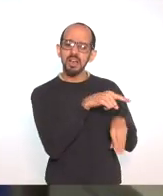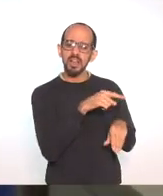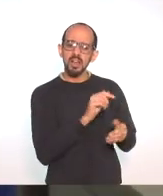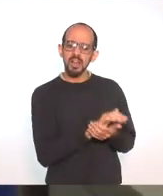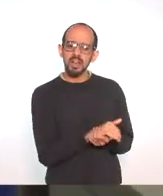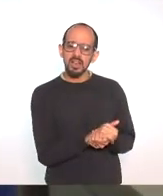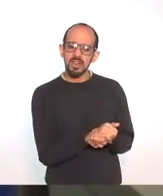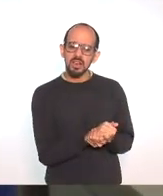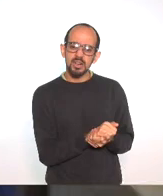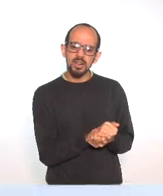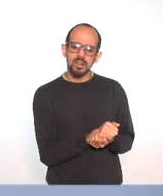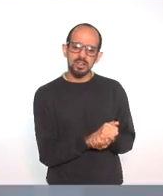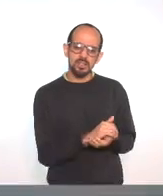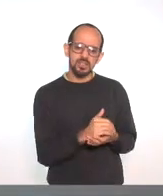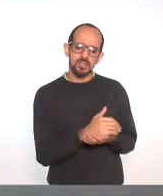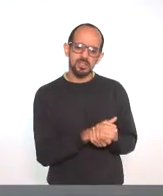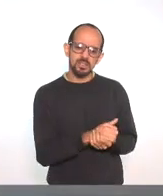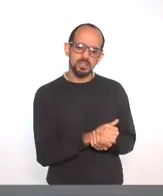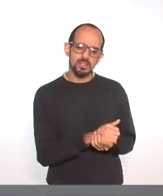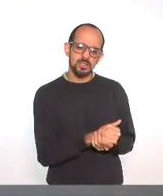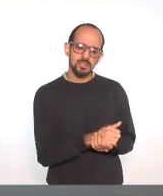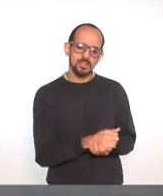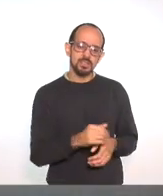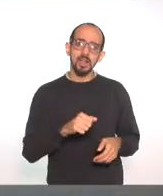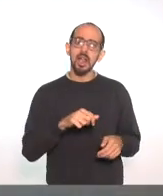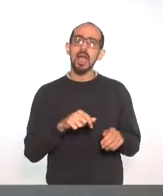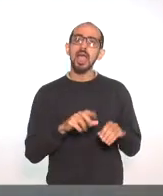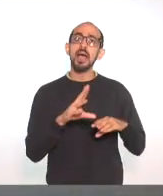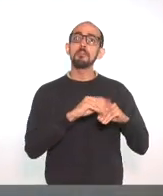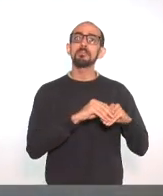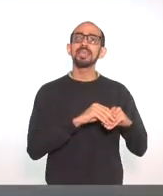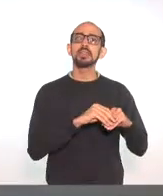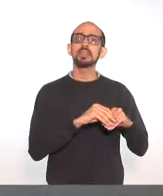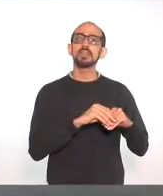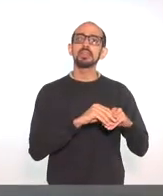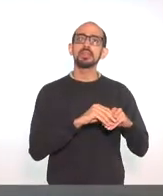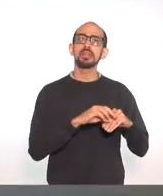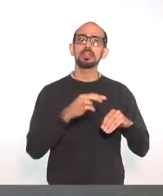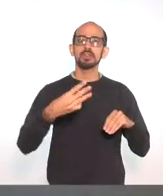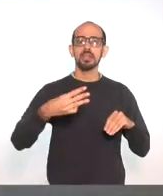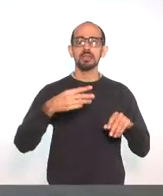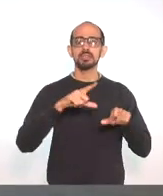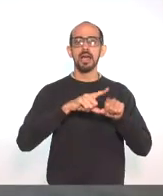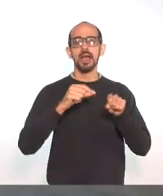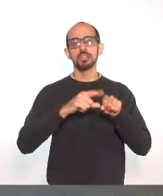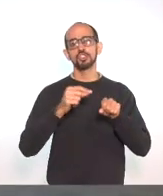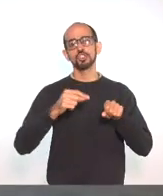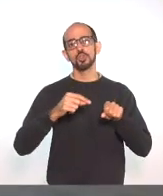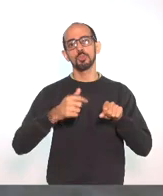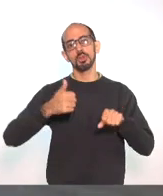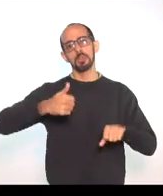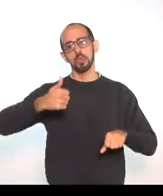E aí a emenda 3 artigo 1º